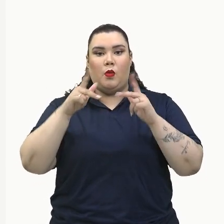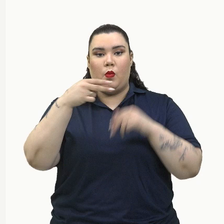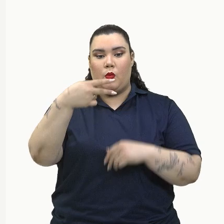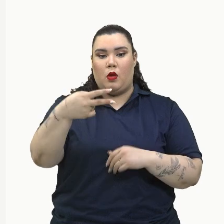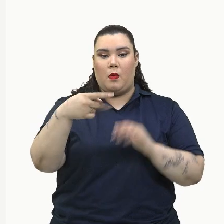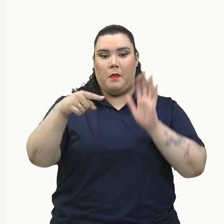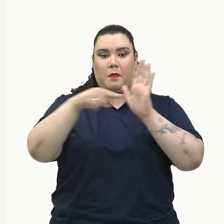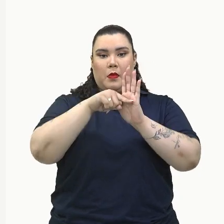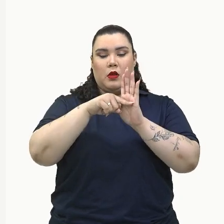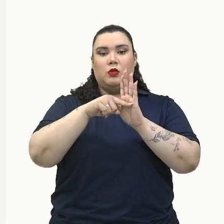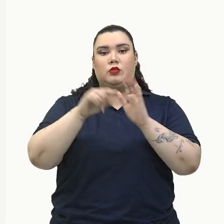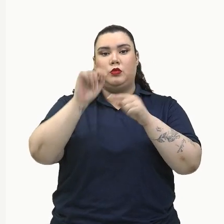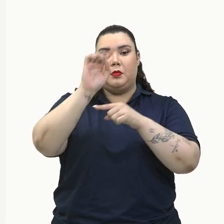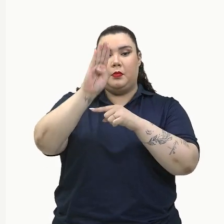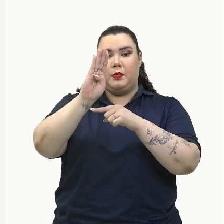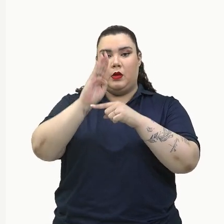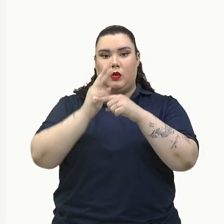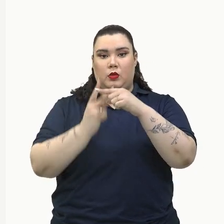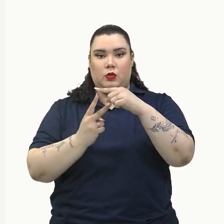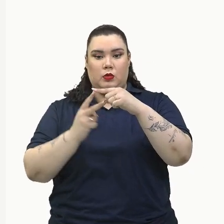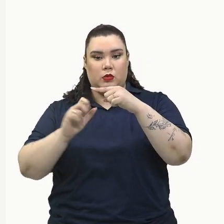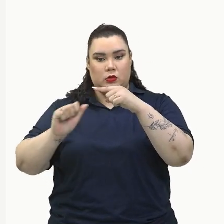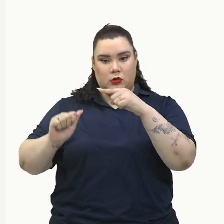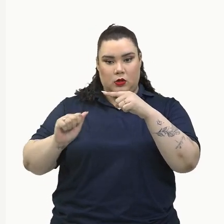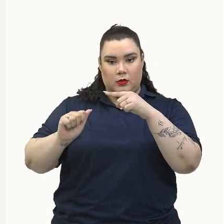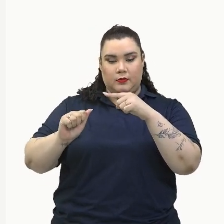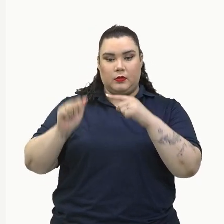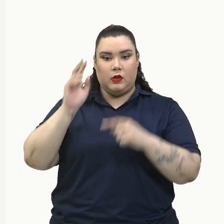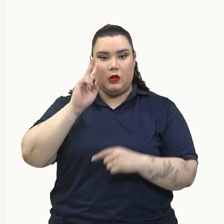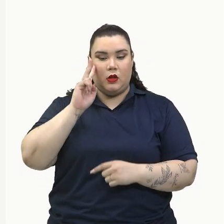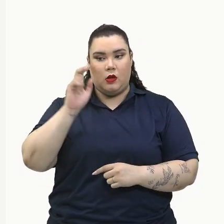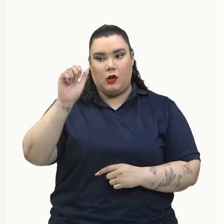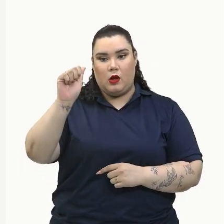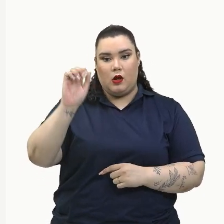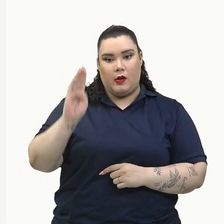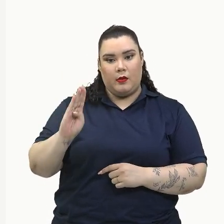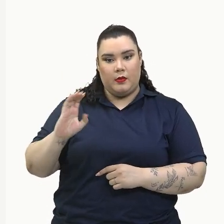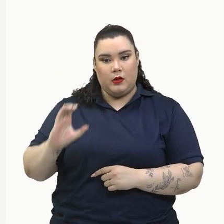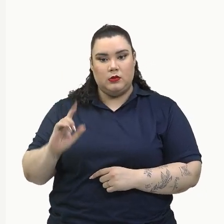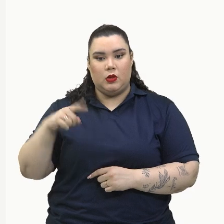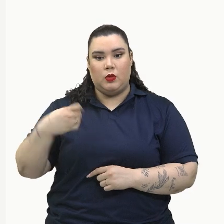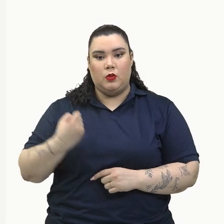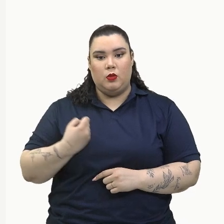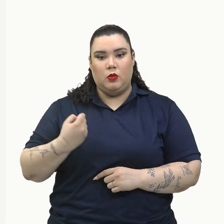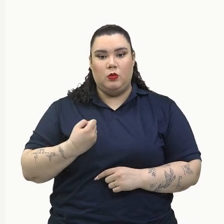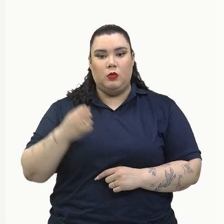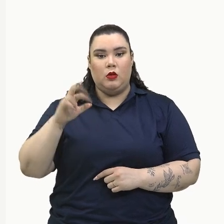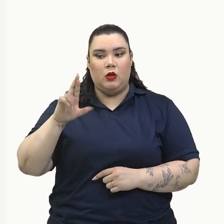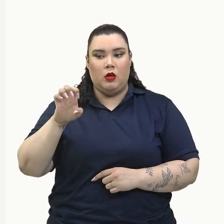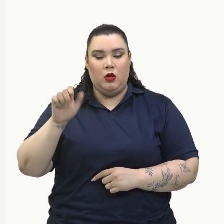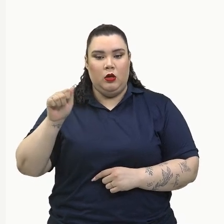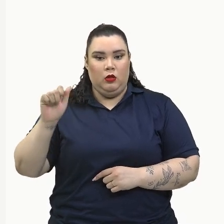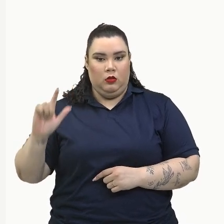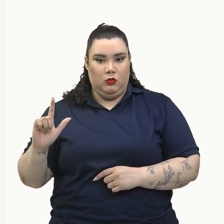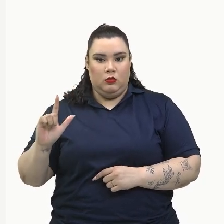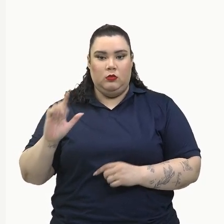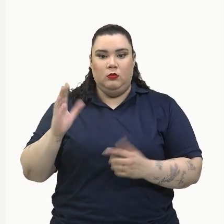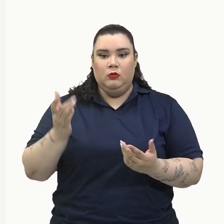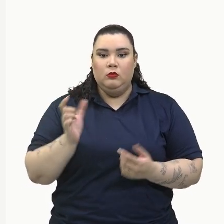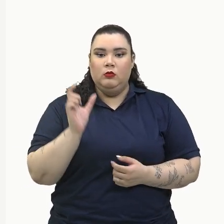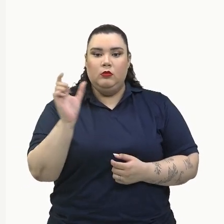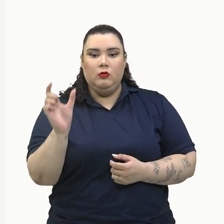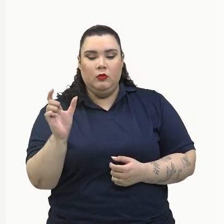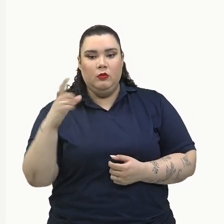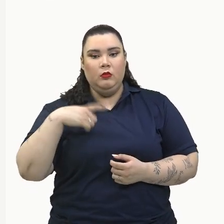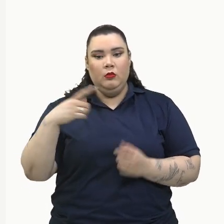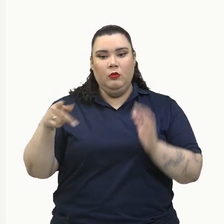a. Lembrando sempre que a, b e c são números reais. E o termo que define o polinômio,